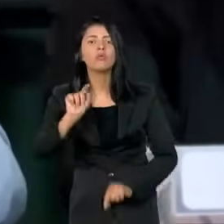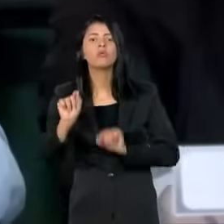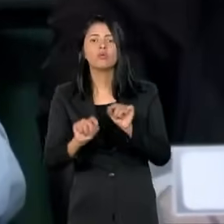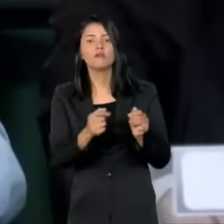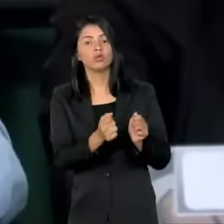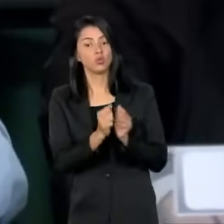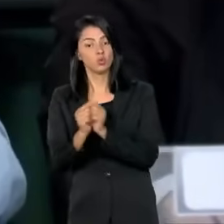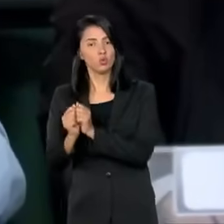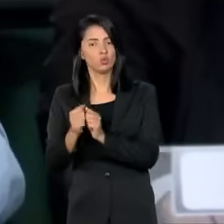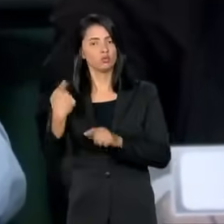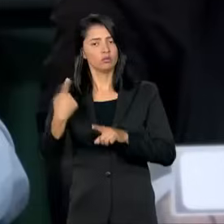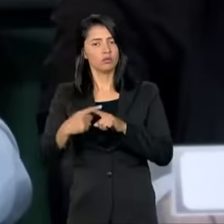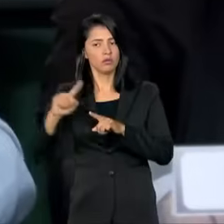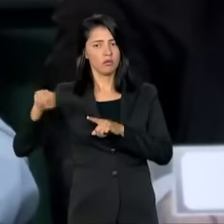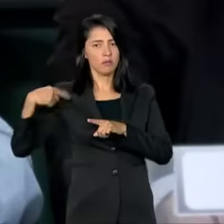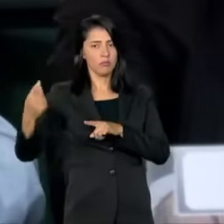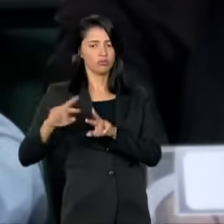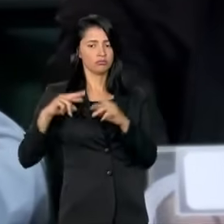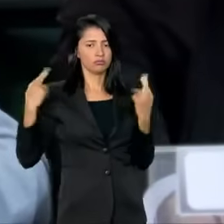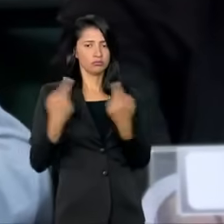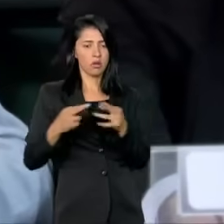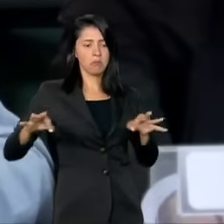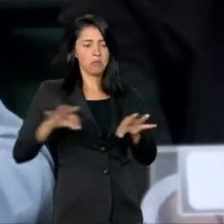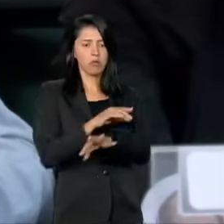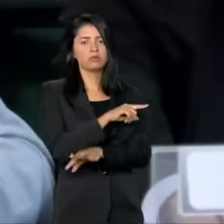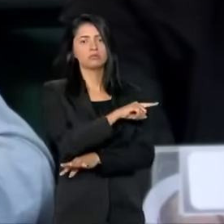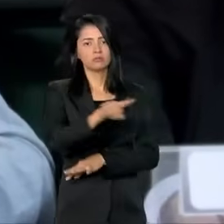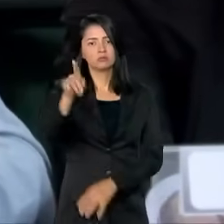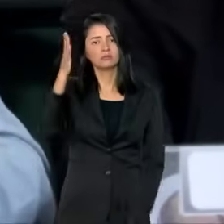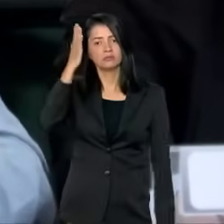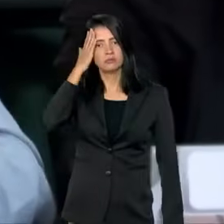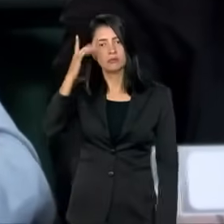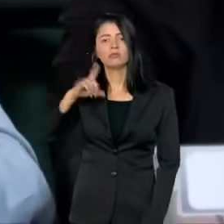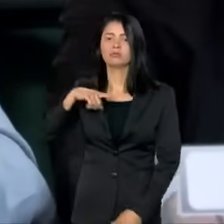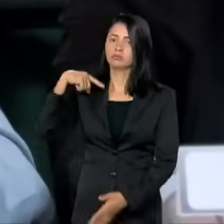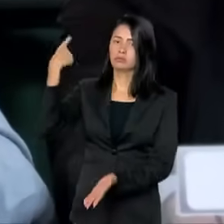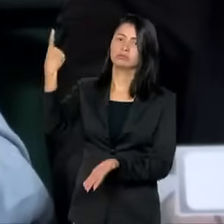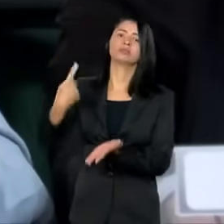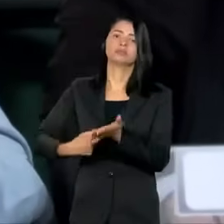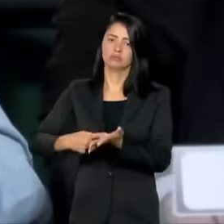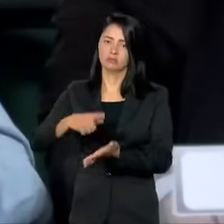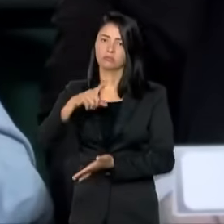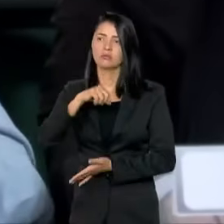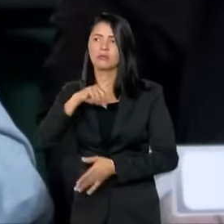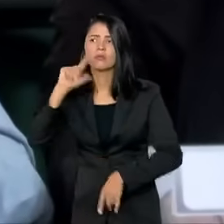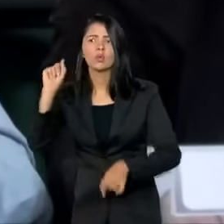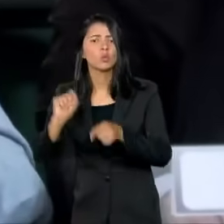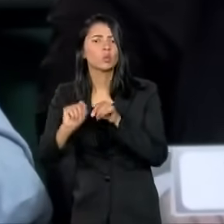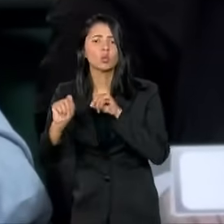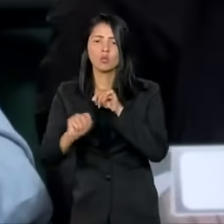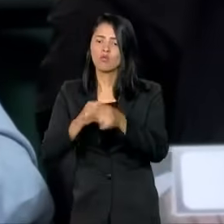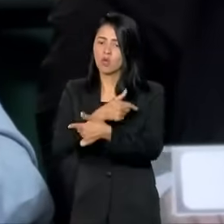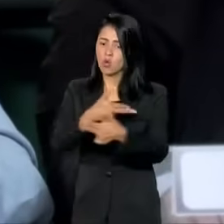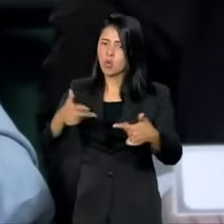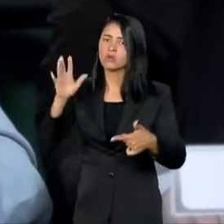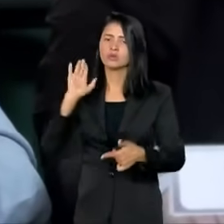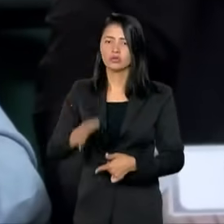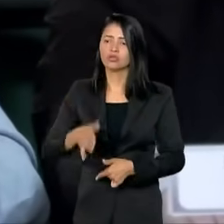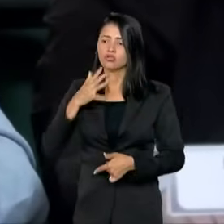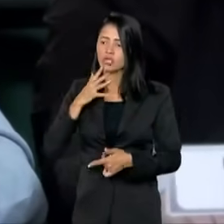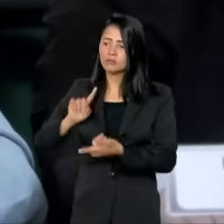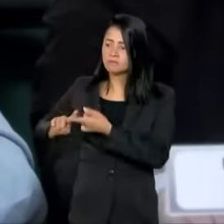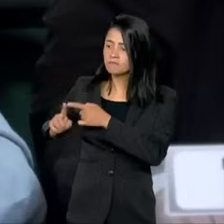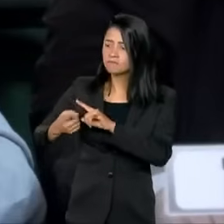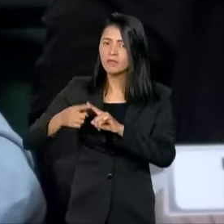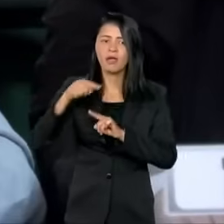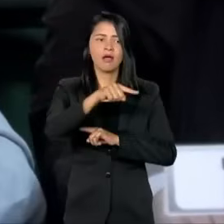porque depois que terminar a minha reunião, eles sabem que eles têm compromisso de fazer as coisas que nós decidimos.